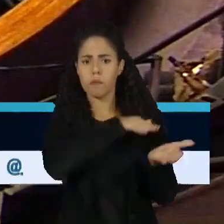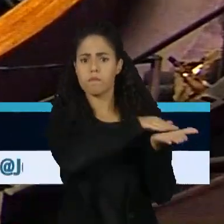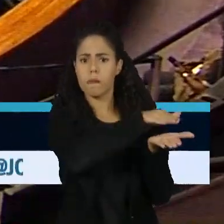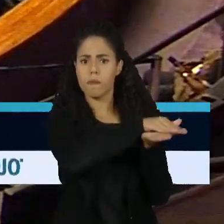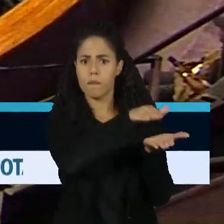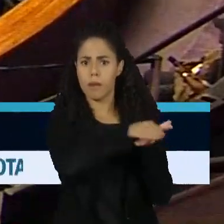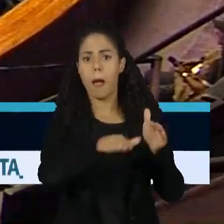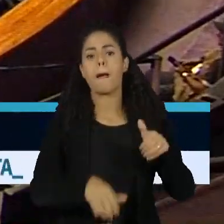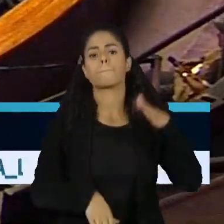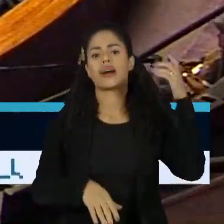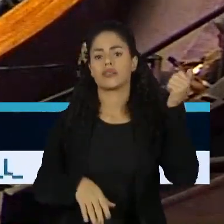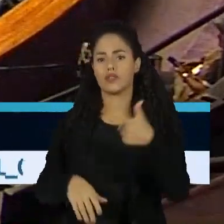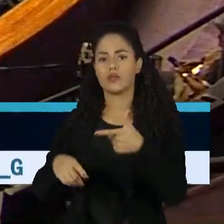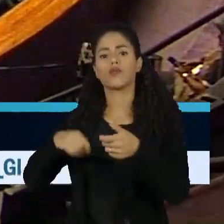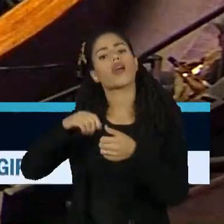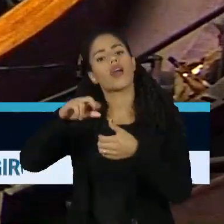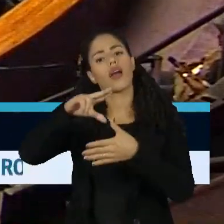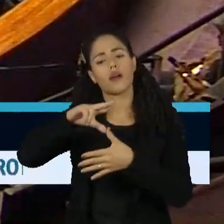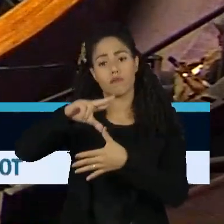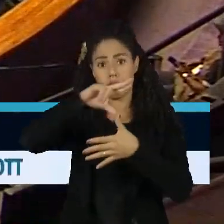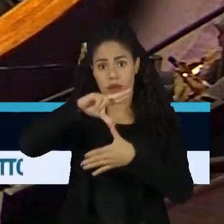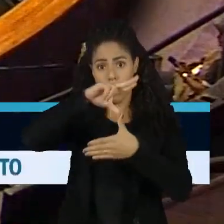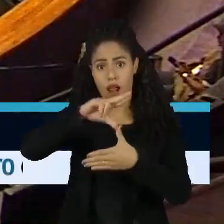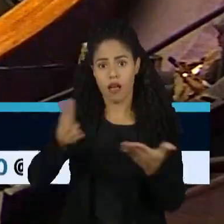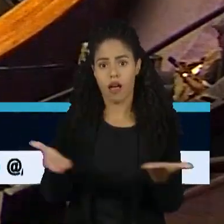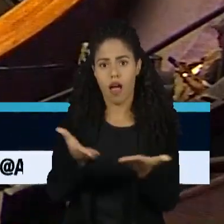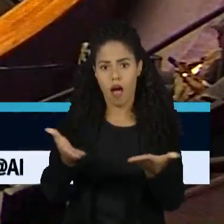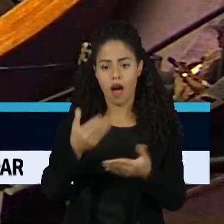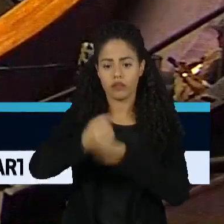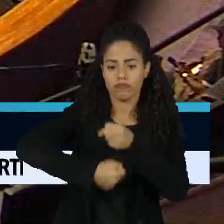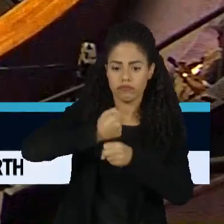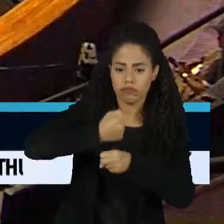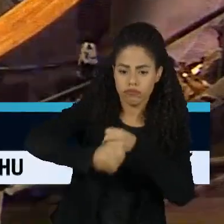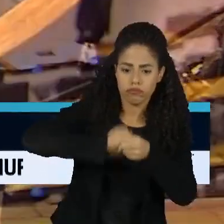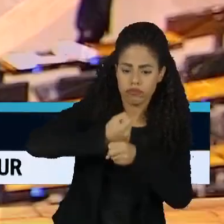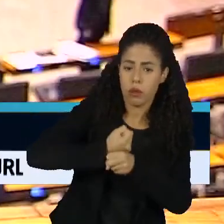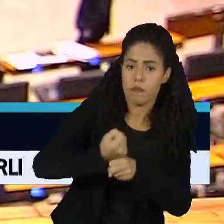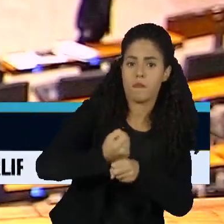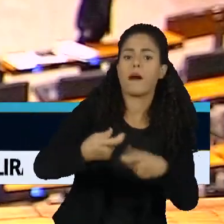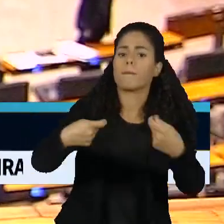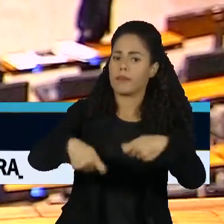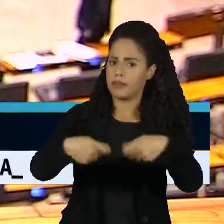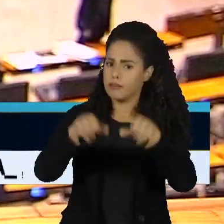do que a média da América Latina neste ano e nos próximos